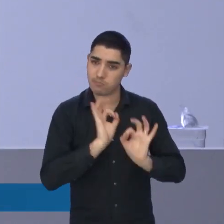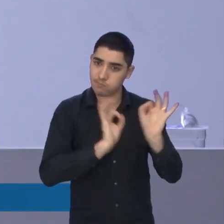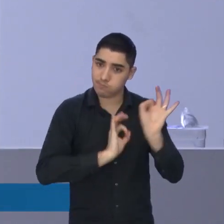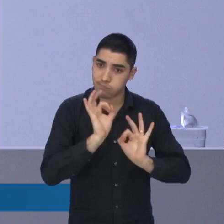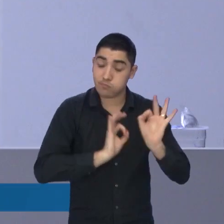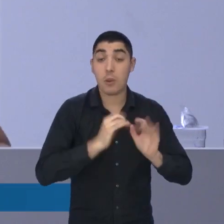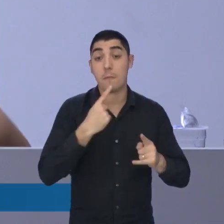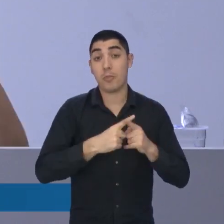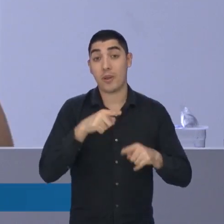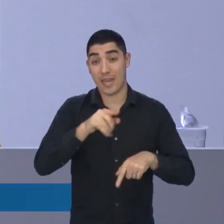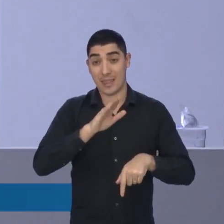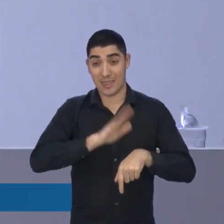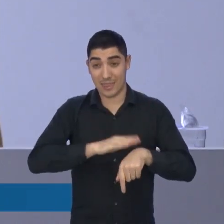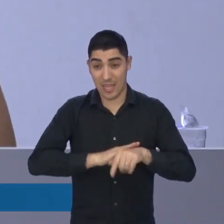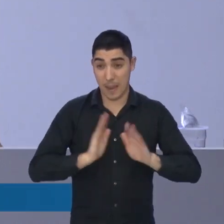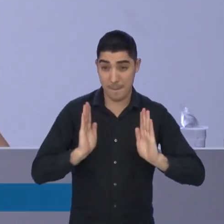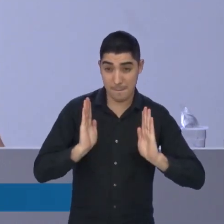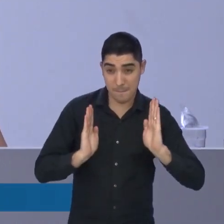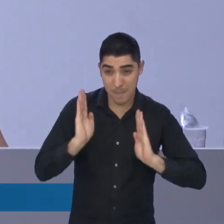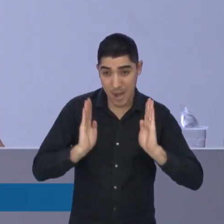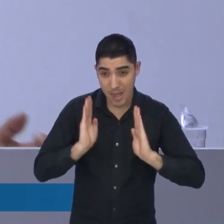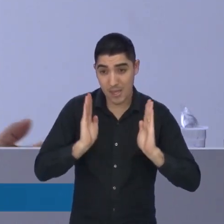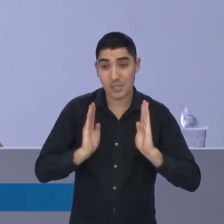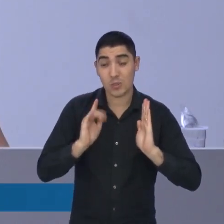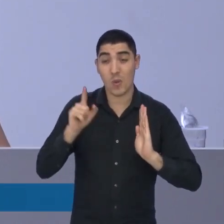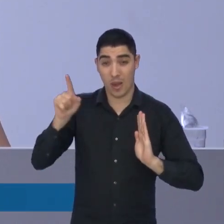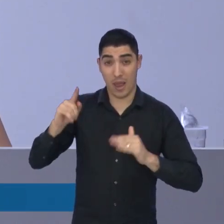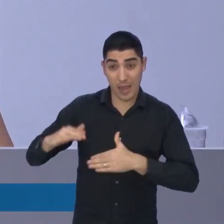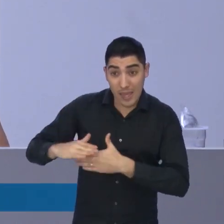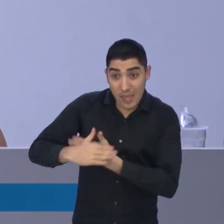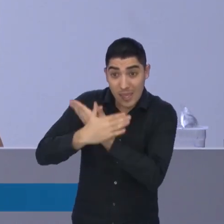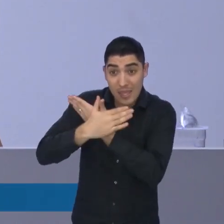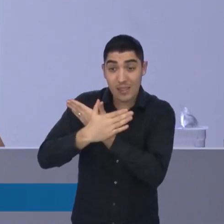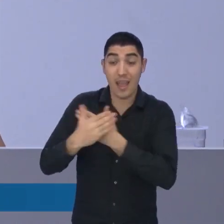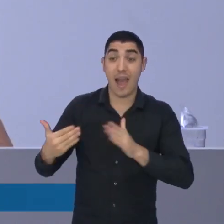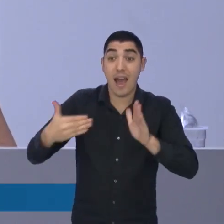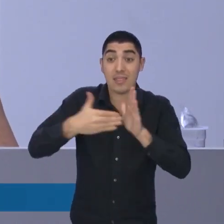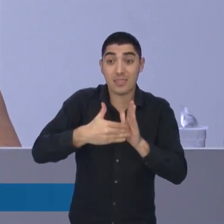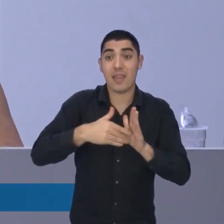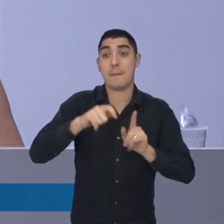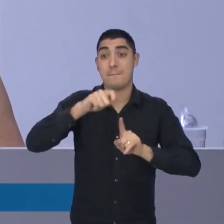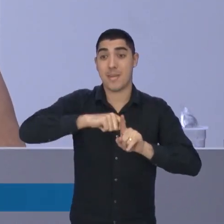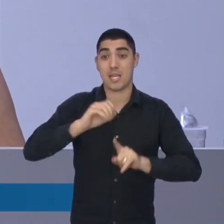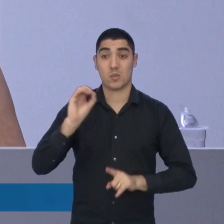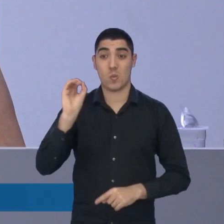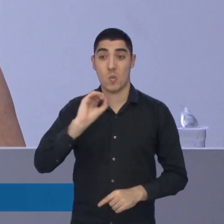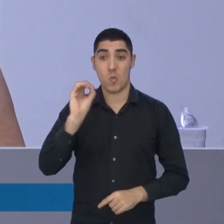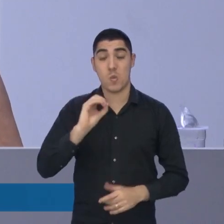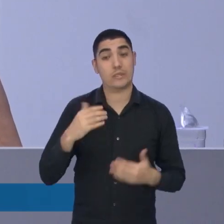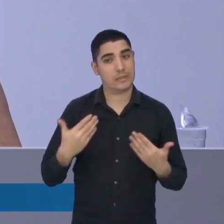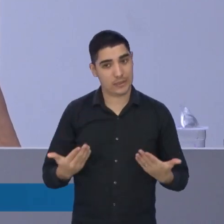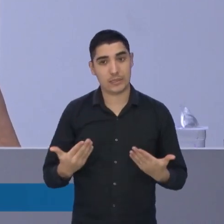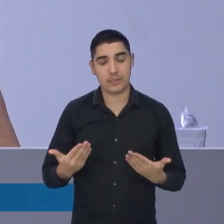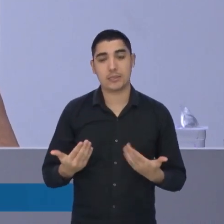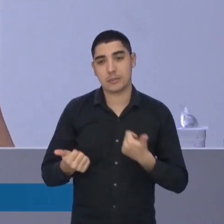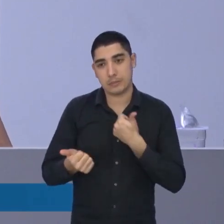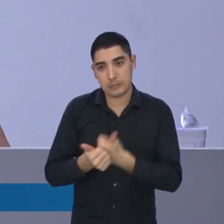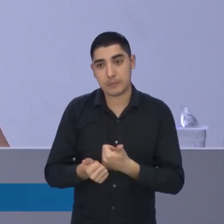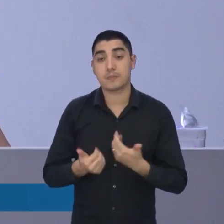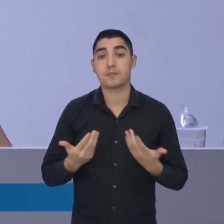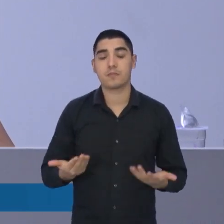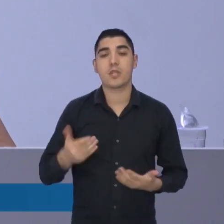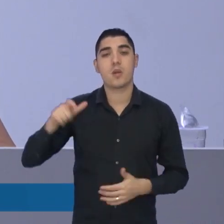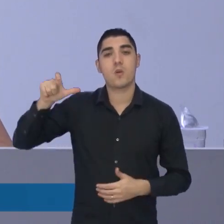o prazo da lista do ITA vai até outubro, né? Então, tem aí... Luiz Paulo Costa me ligou